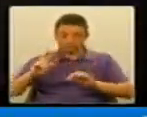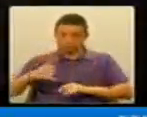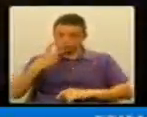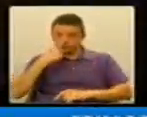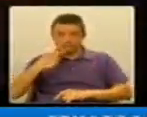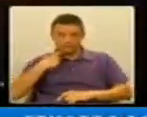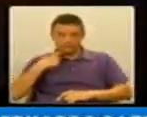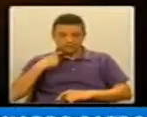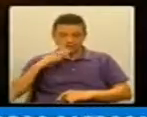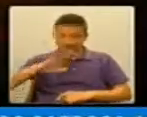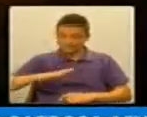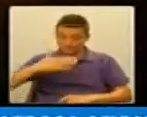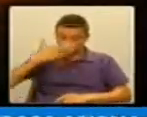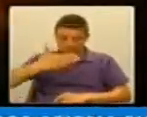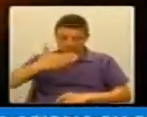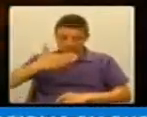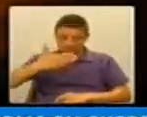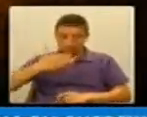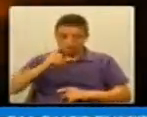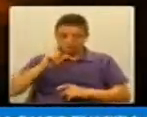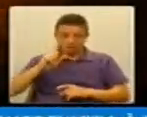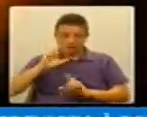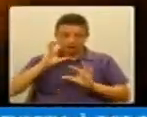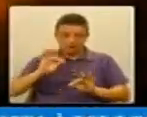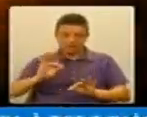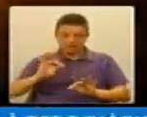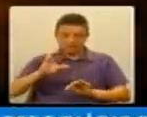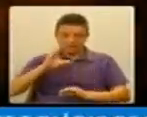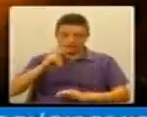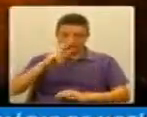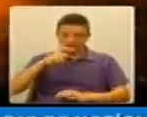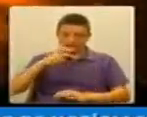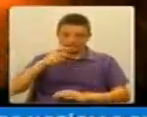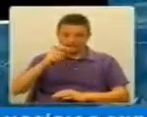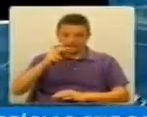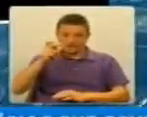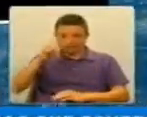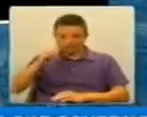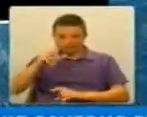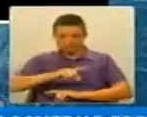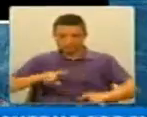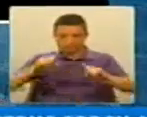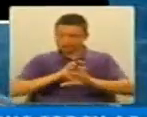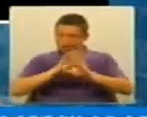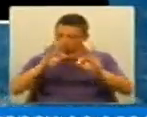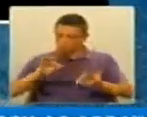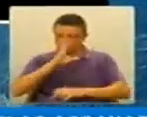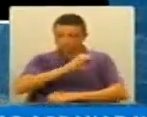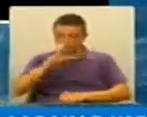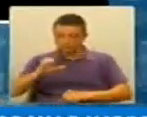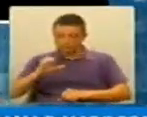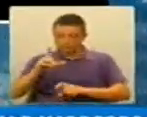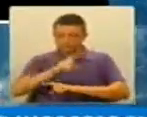teoria. Em primeiro lugar, mesmo a própria periodicidade das crateras que nós temos aqui na Terra não é unânime na comunidade científica. Portanto, não é